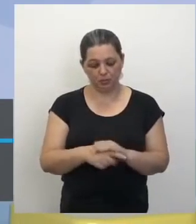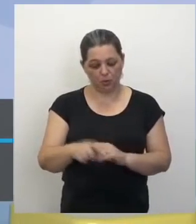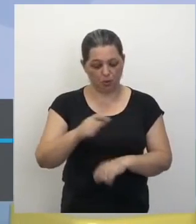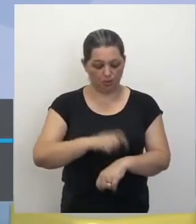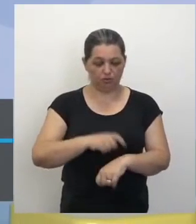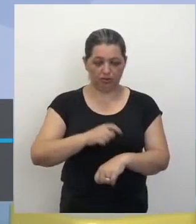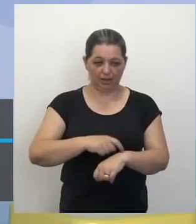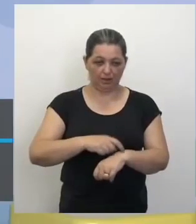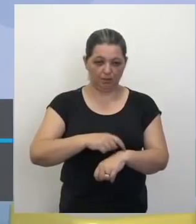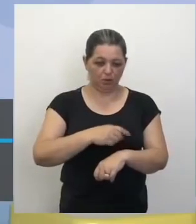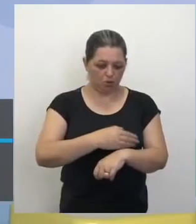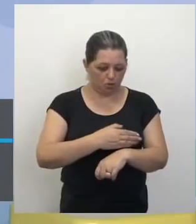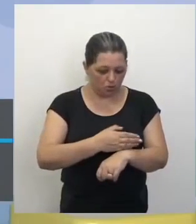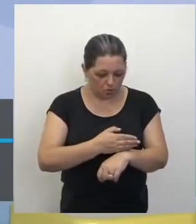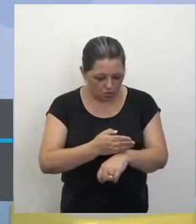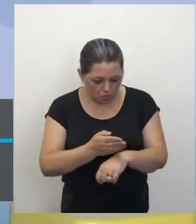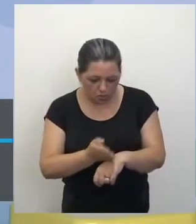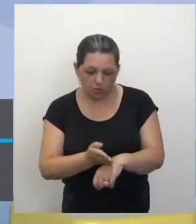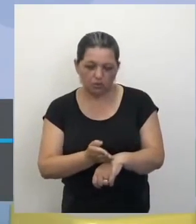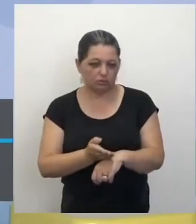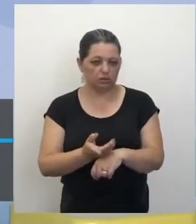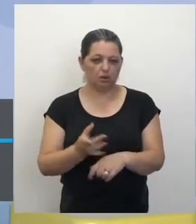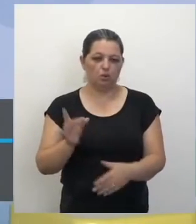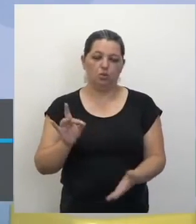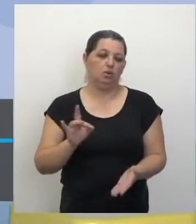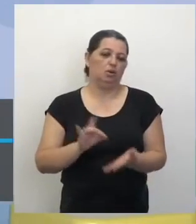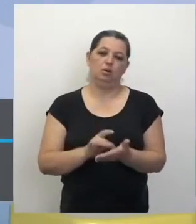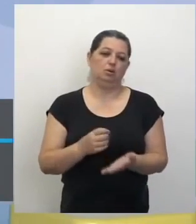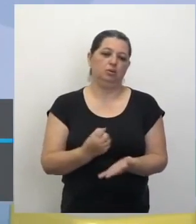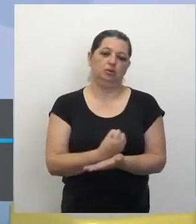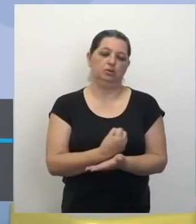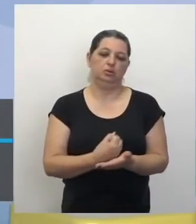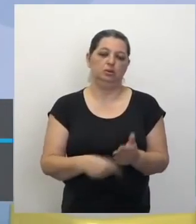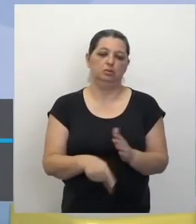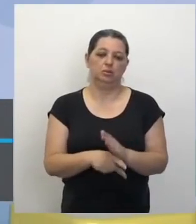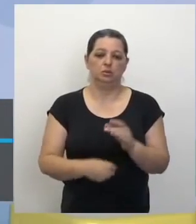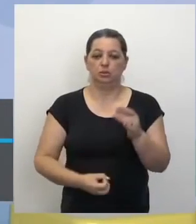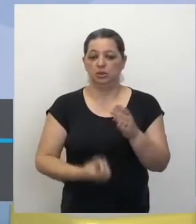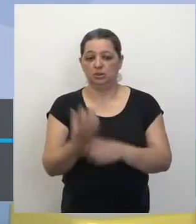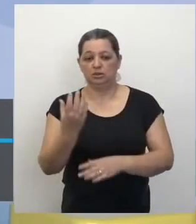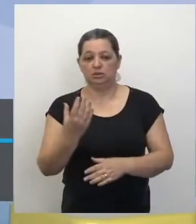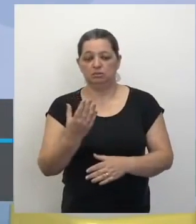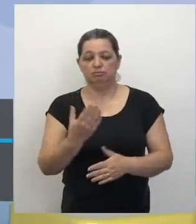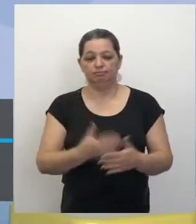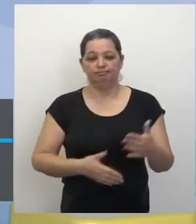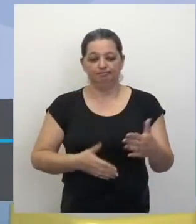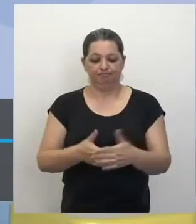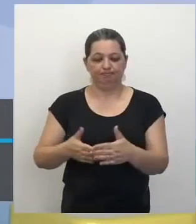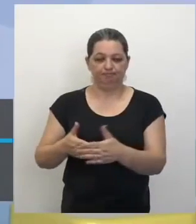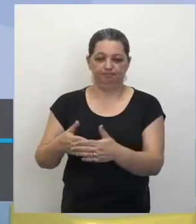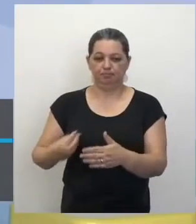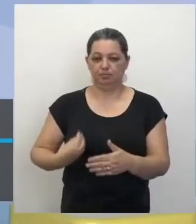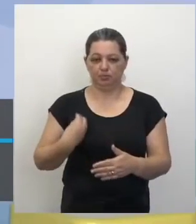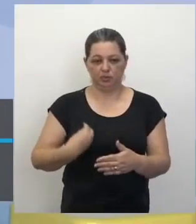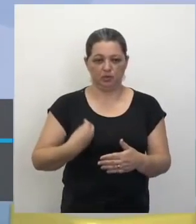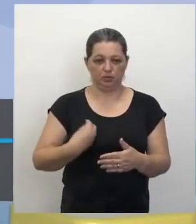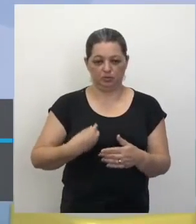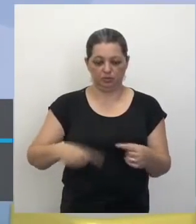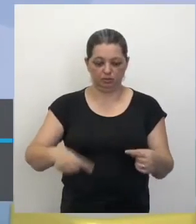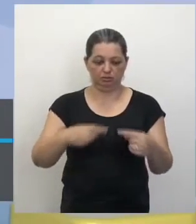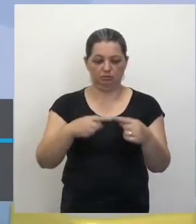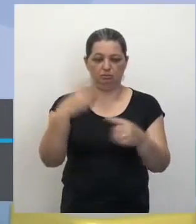uma frequência artificial, uma frequência mecanizada, que impede a gente de viver integrado à natureza.